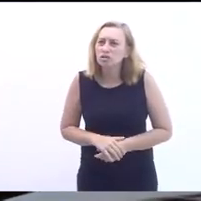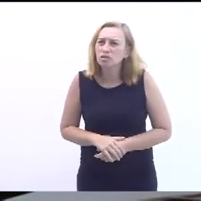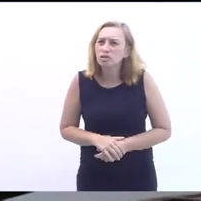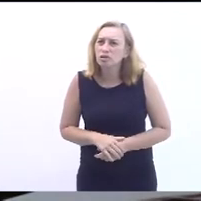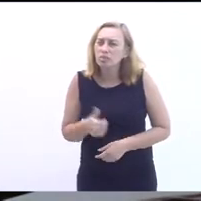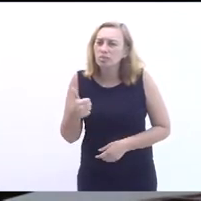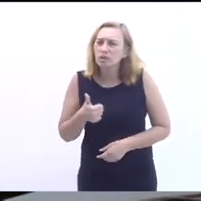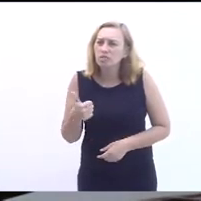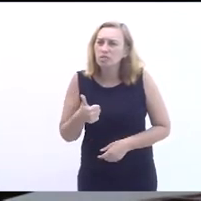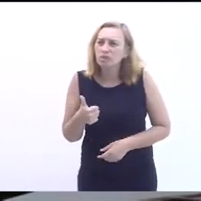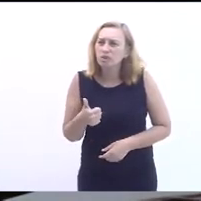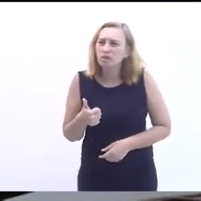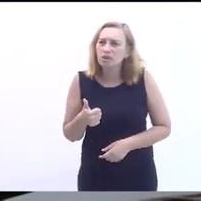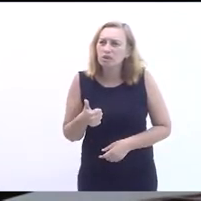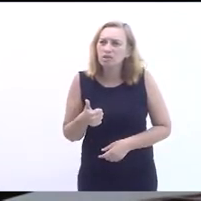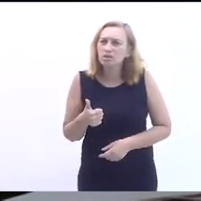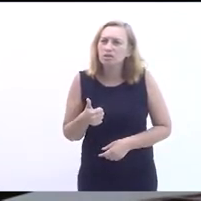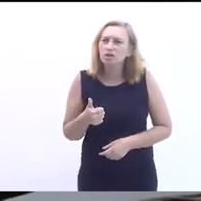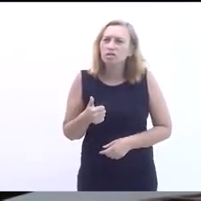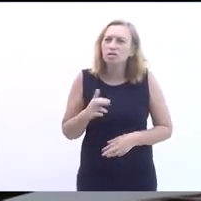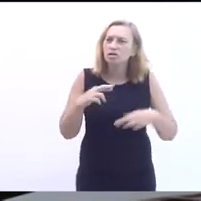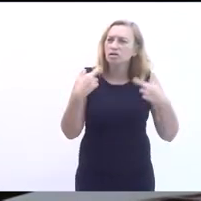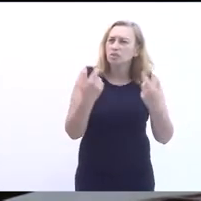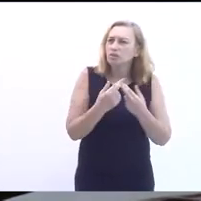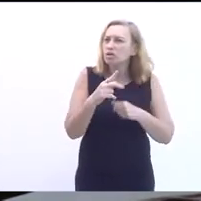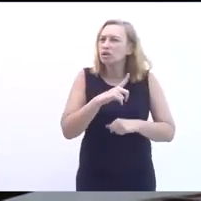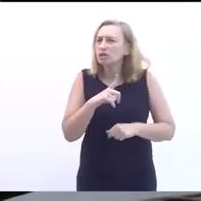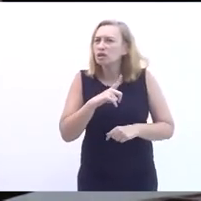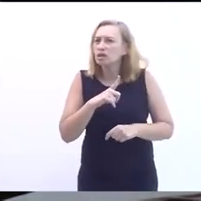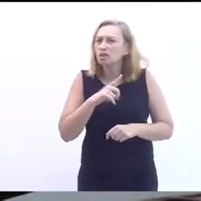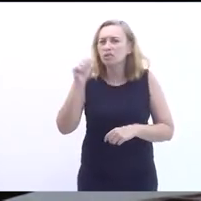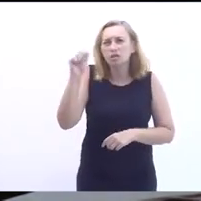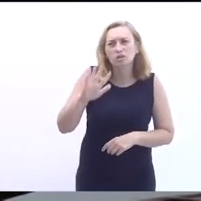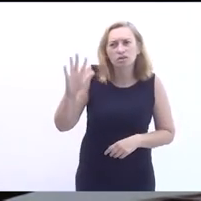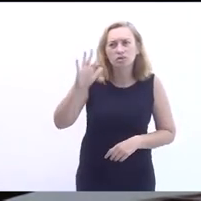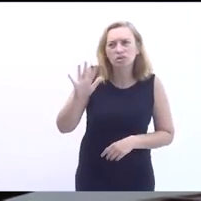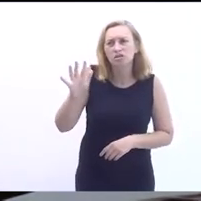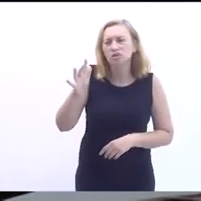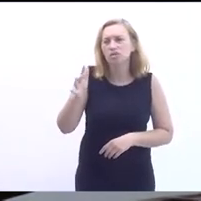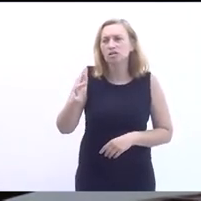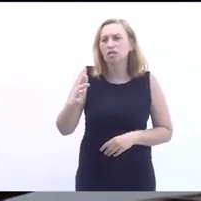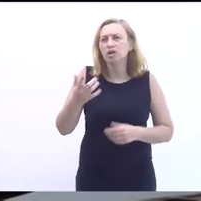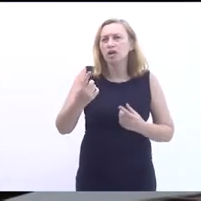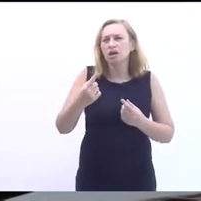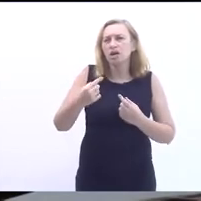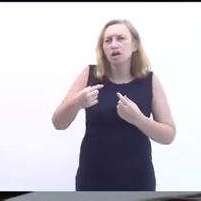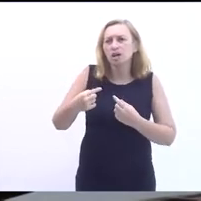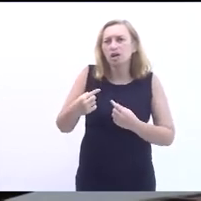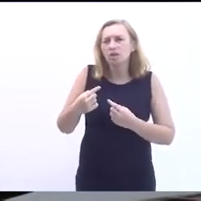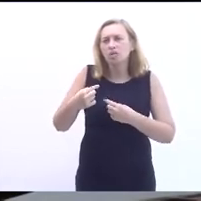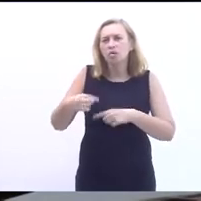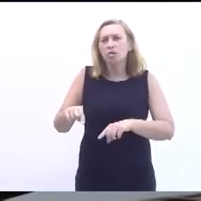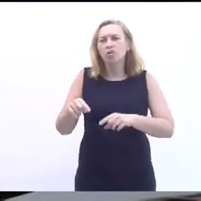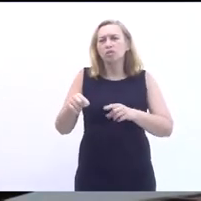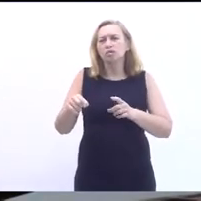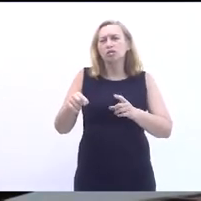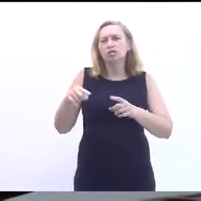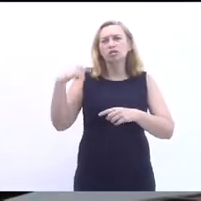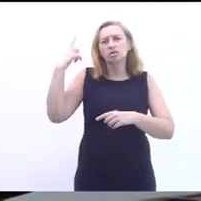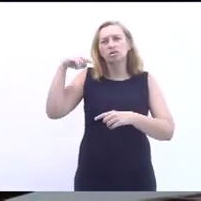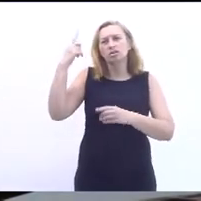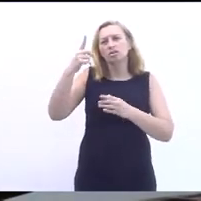primeira conferência Popular Nacional saúde mental antimanicomial da conferência Popular